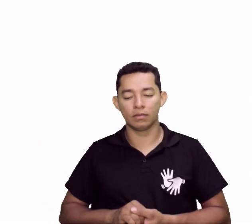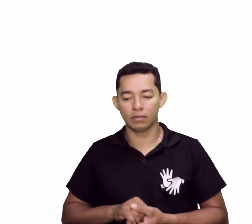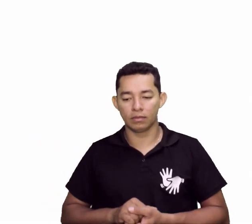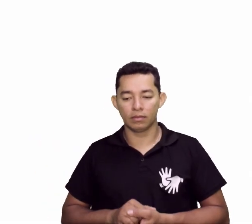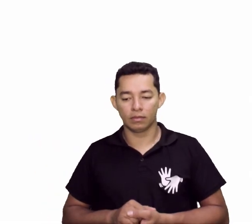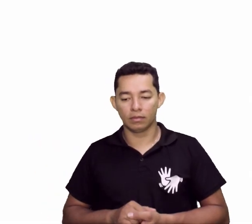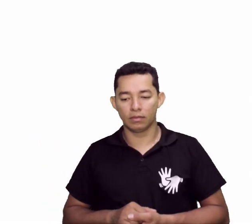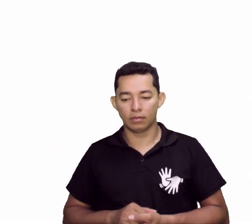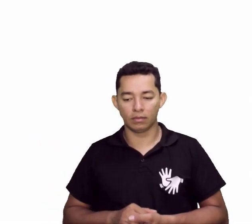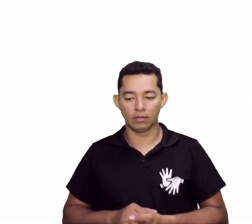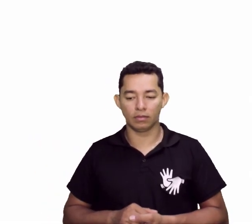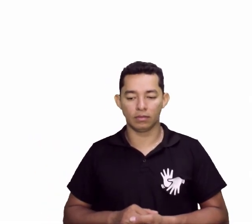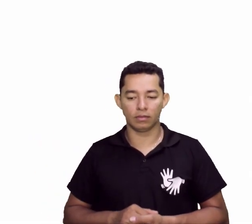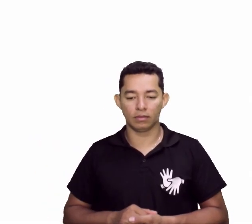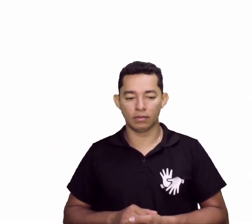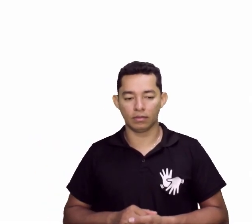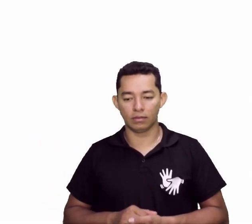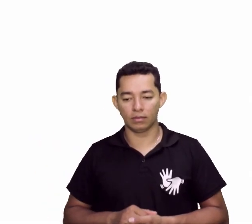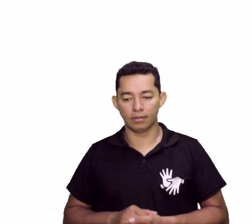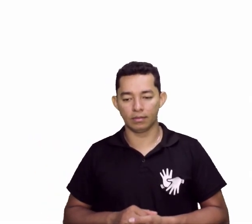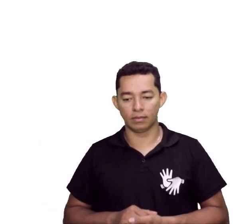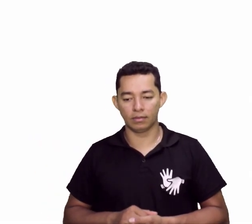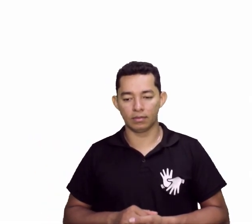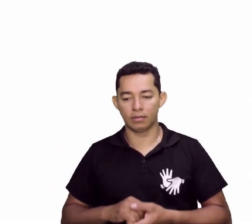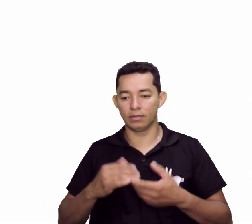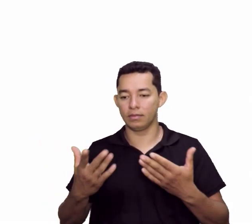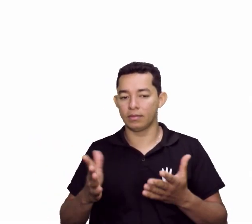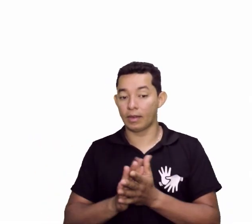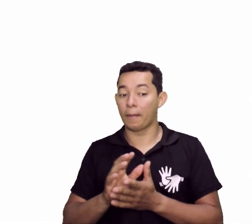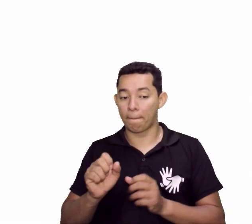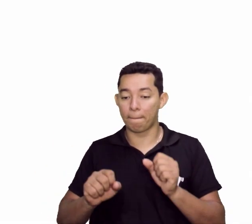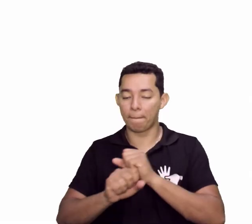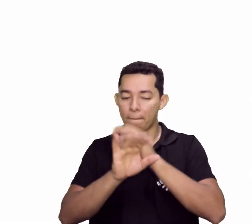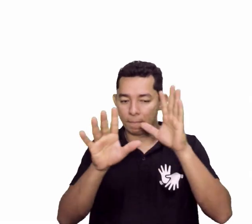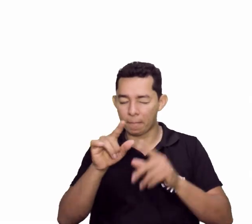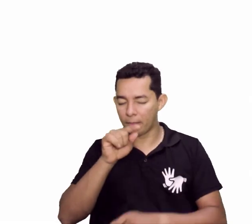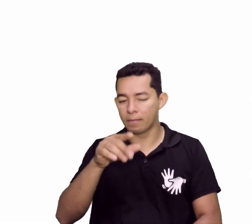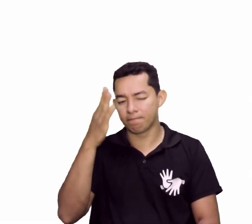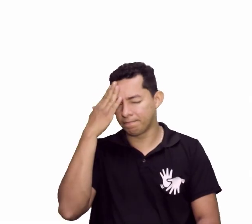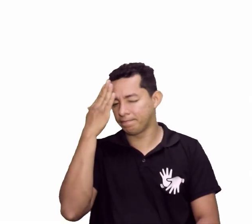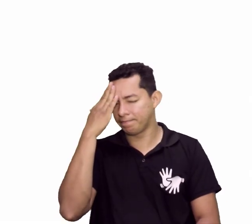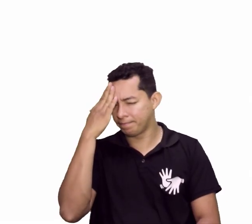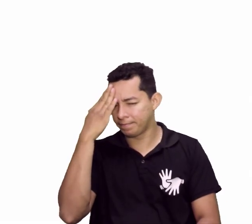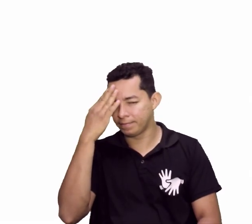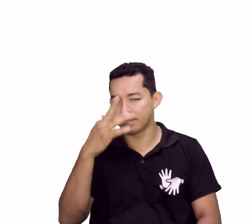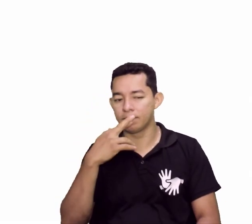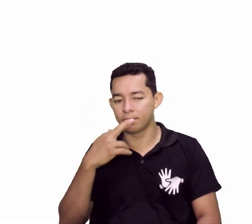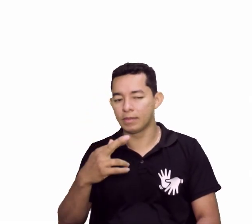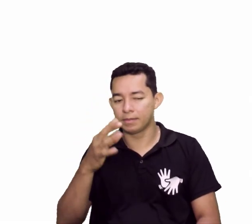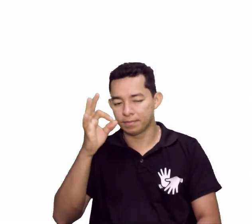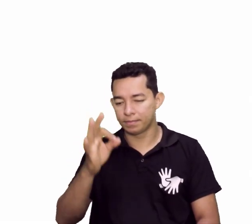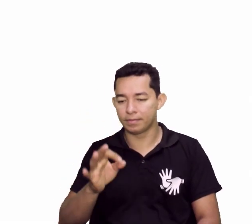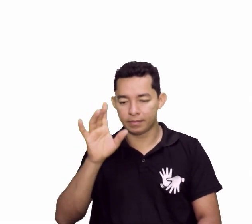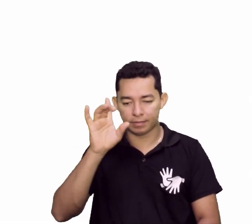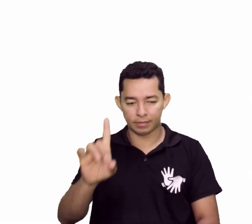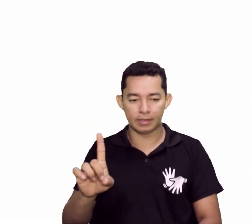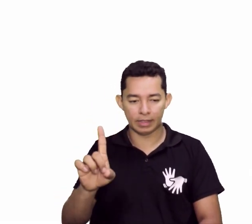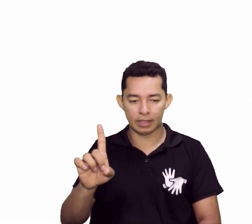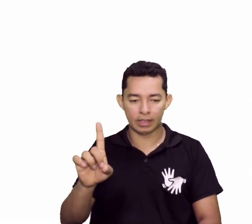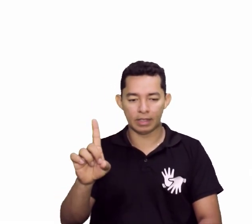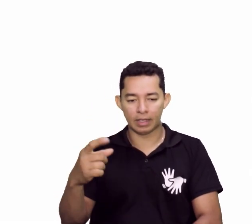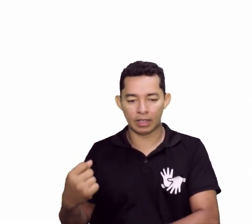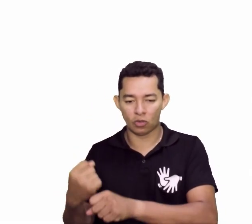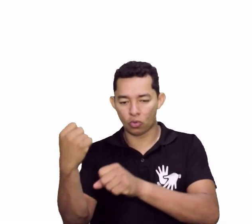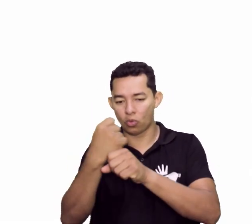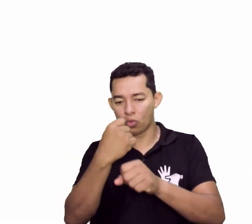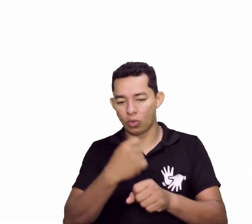obras francesas, né? Então, é claro que você já viu que é aquela ideia que ficou